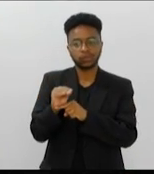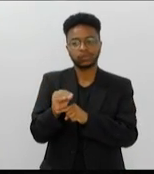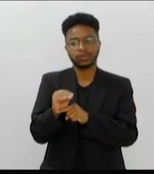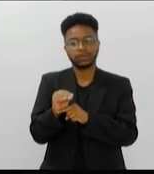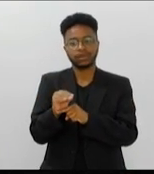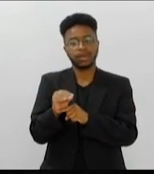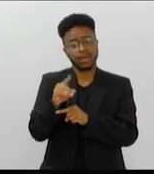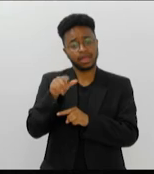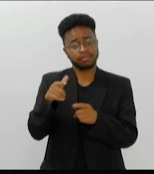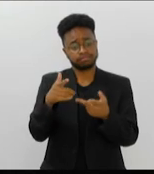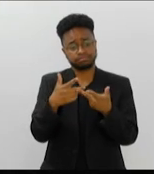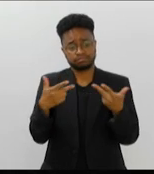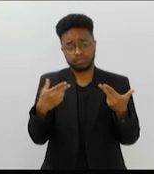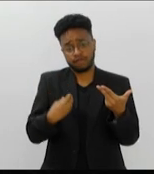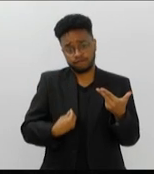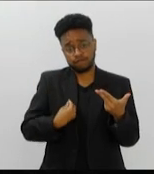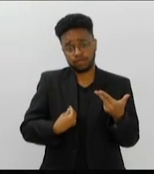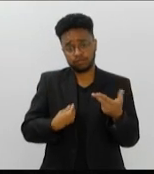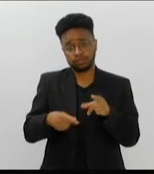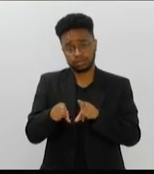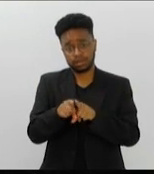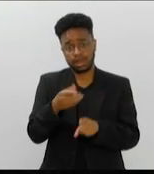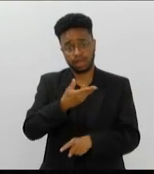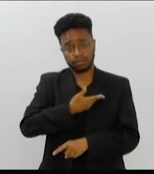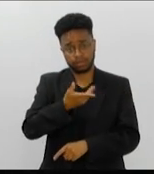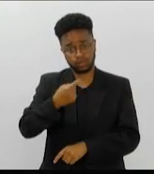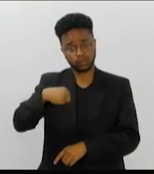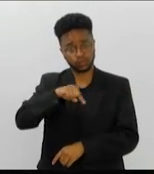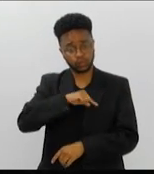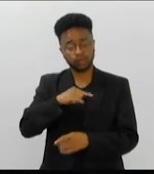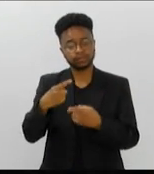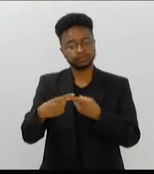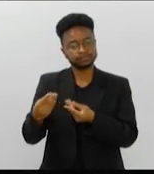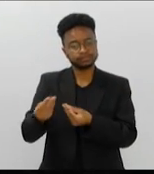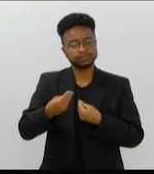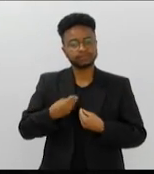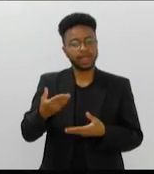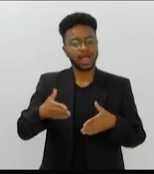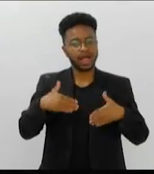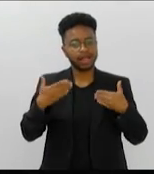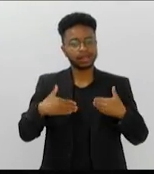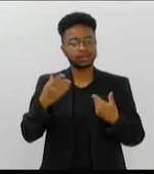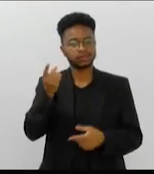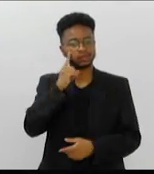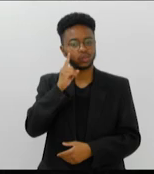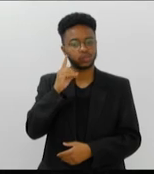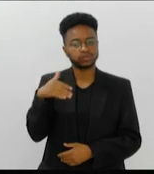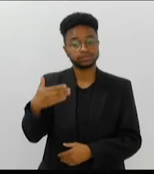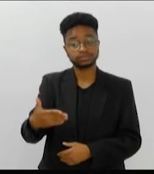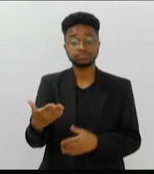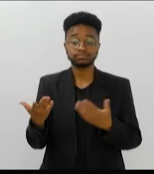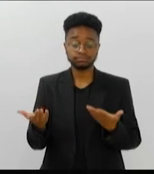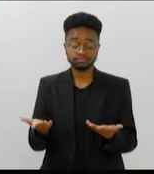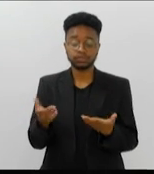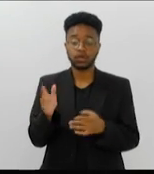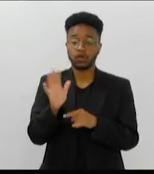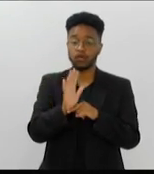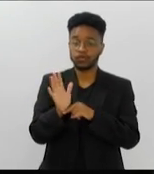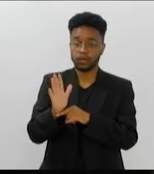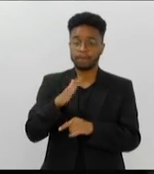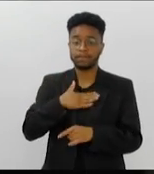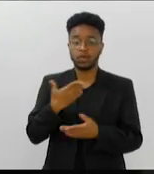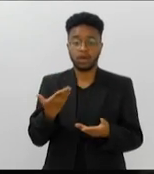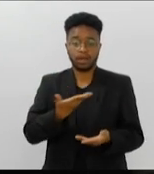seres vivos que são amigos nossos, que nos alegram no dia a dia. Então, que esse filme, Meu